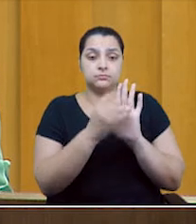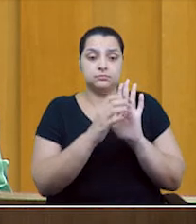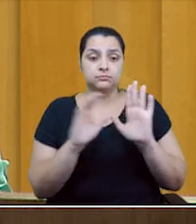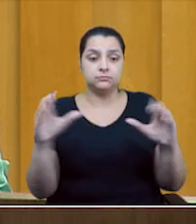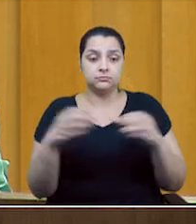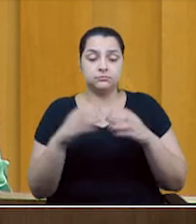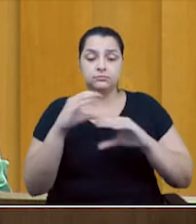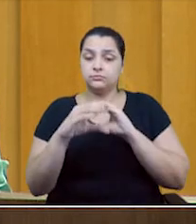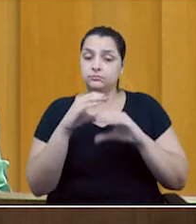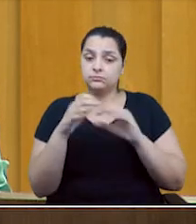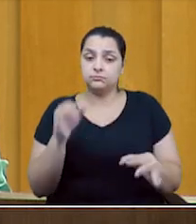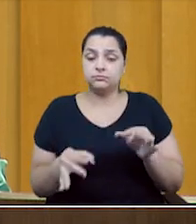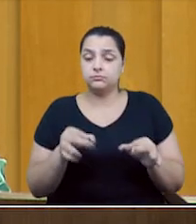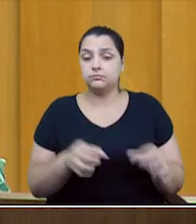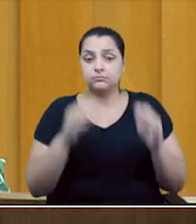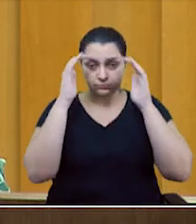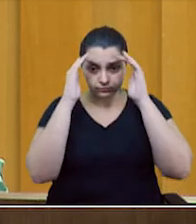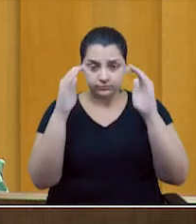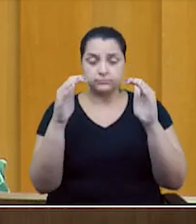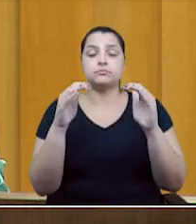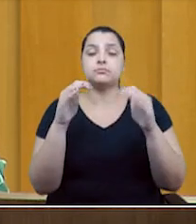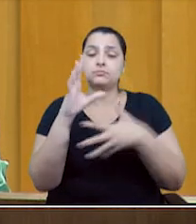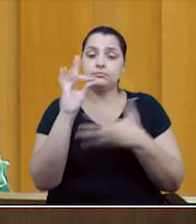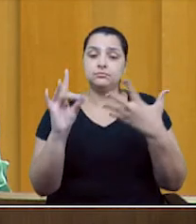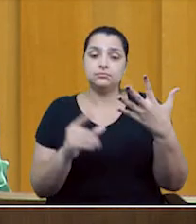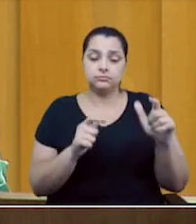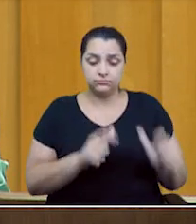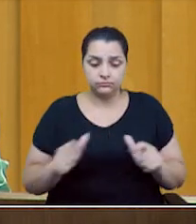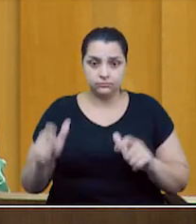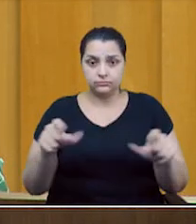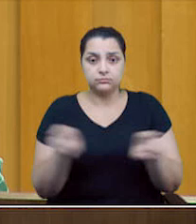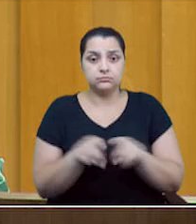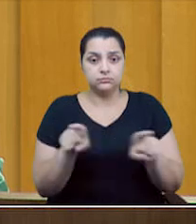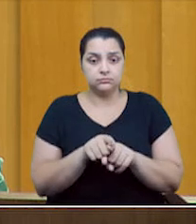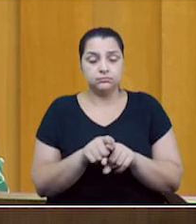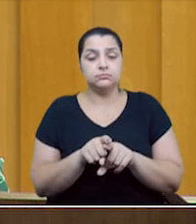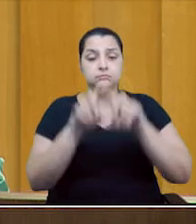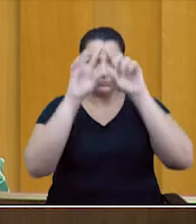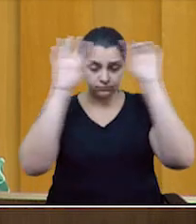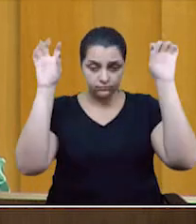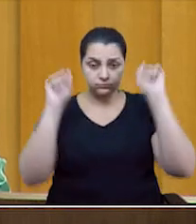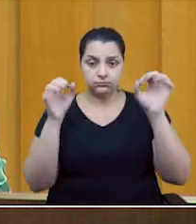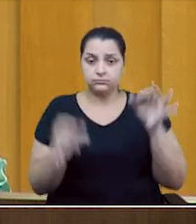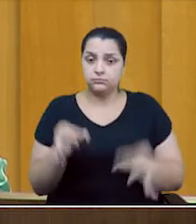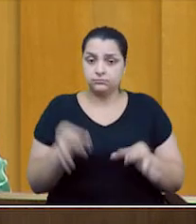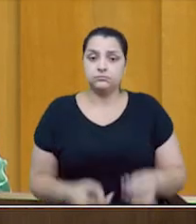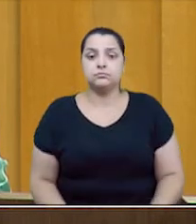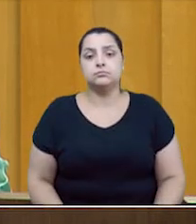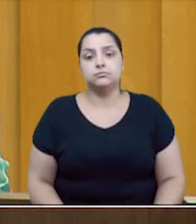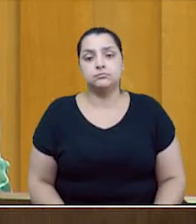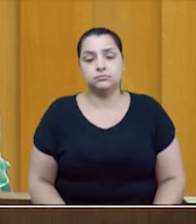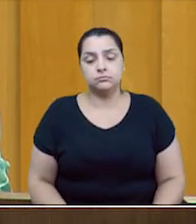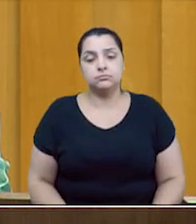judiciária, respeitadas as especificidades regionais, sobretudo no âmbito dos tribunais de justiça, que não é o nosso caso. A